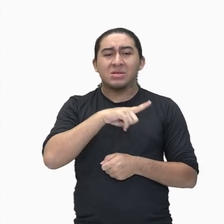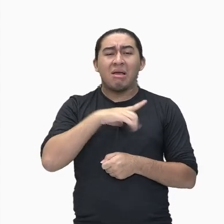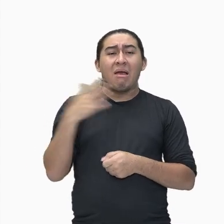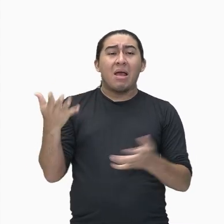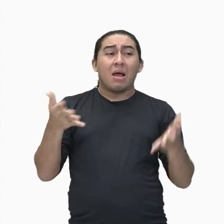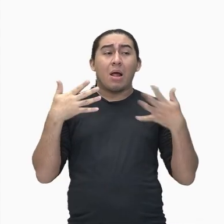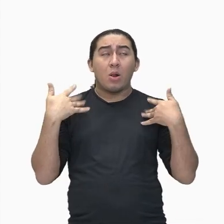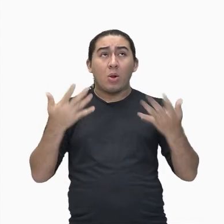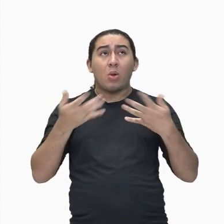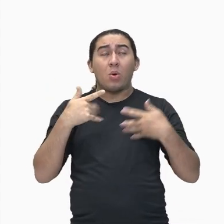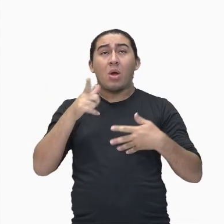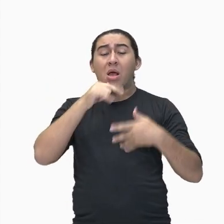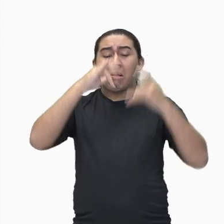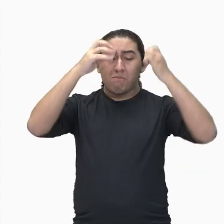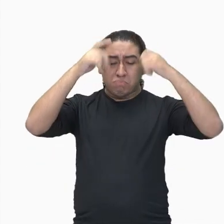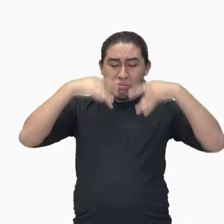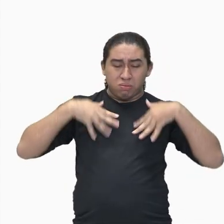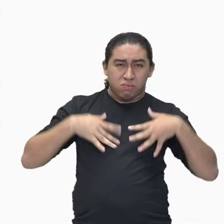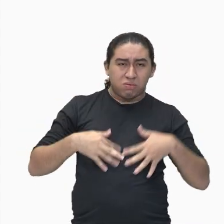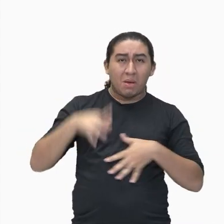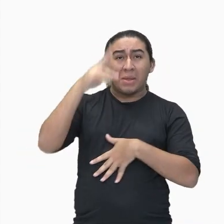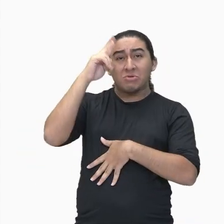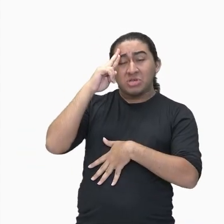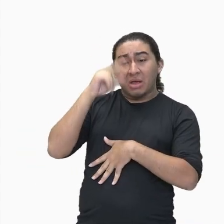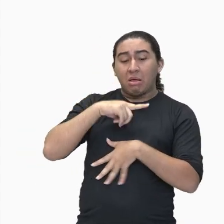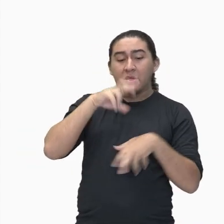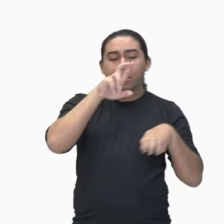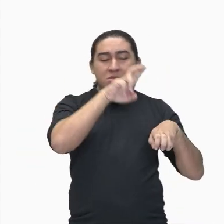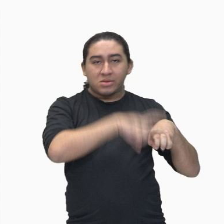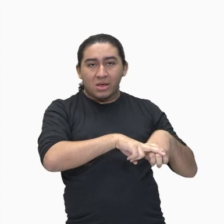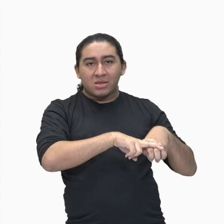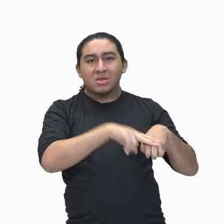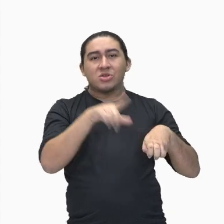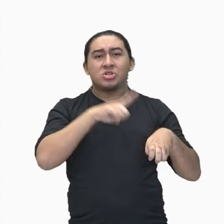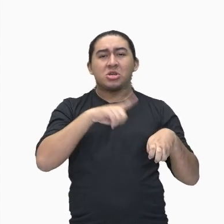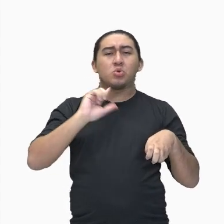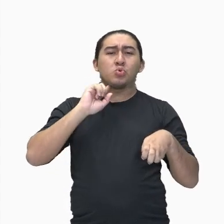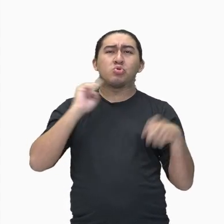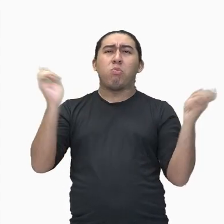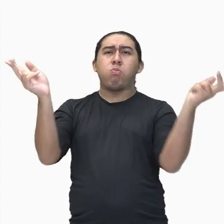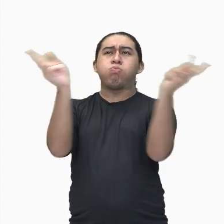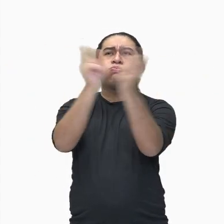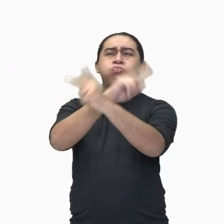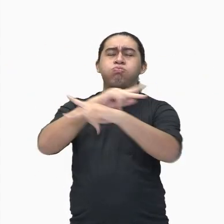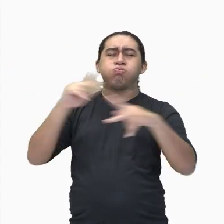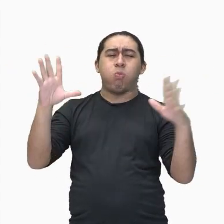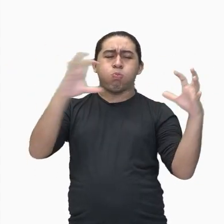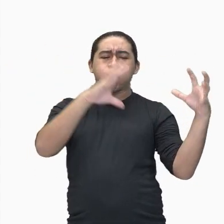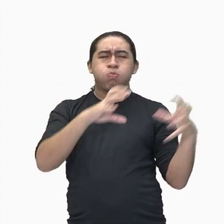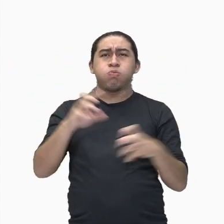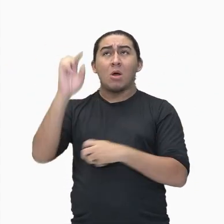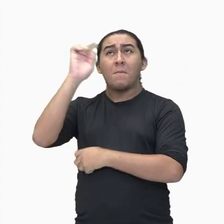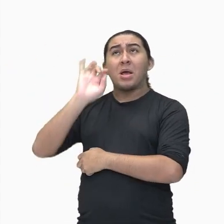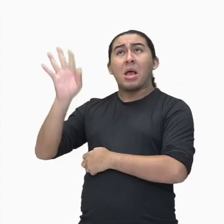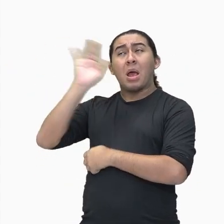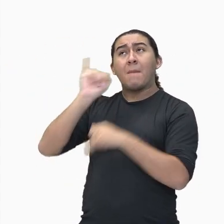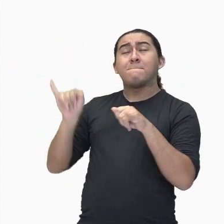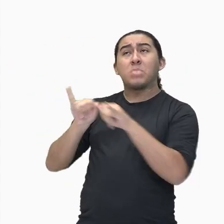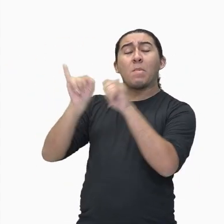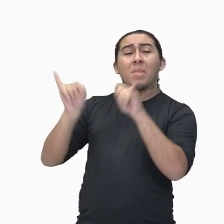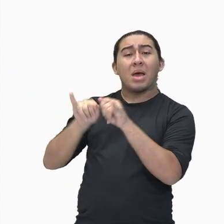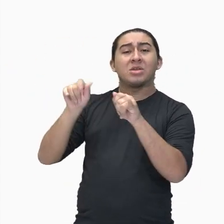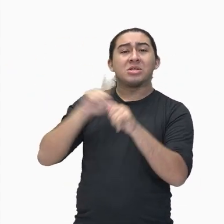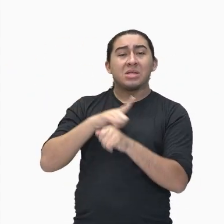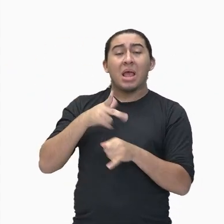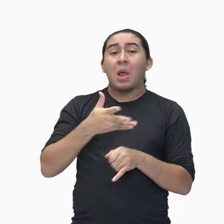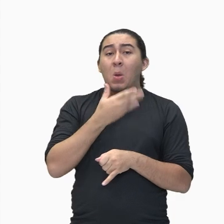do meio-dia, ele estava sentado na poeira do caminho, imaginando bobagem, quando passou um gordo